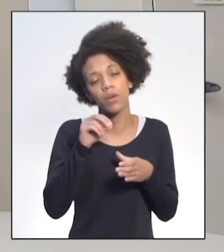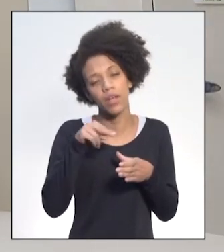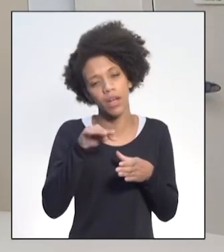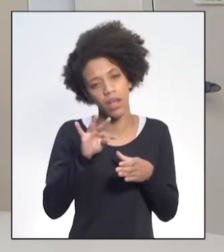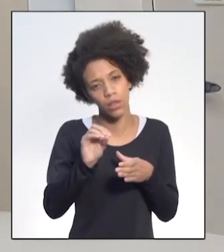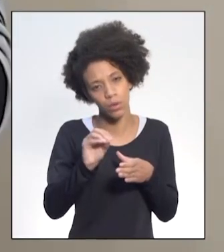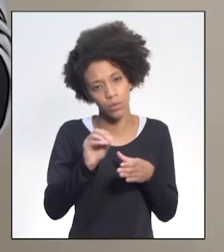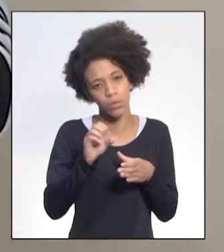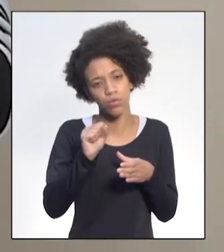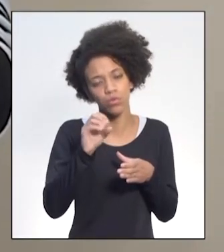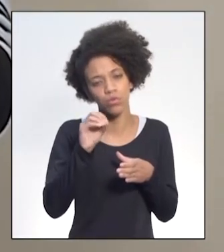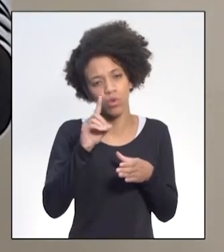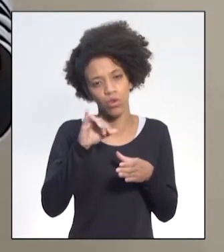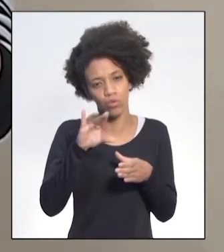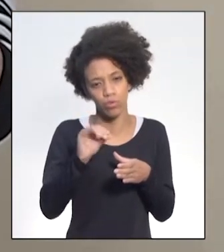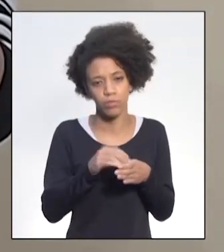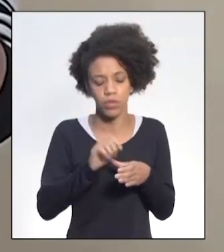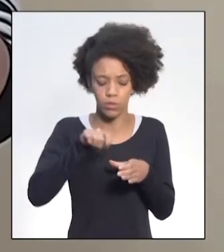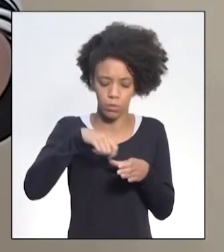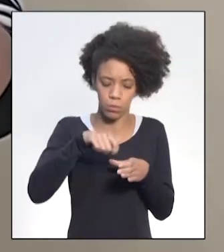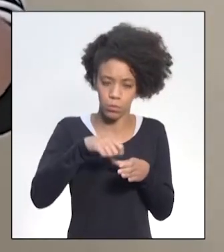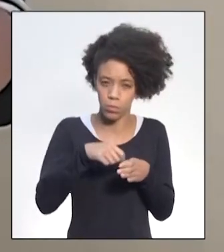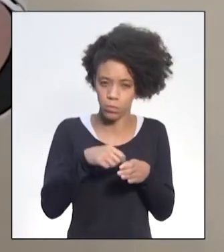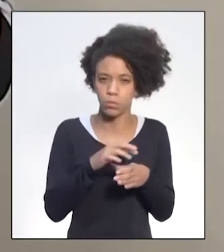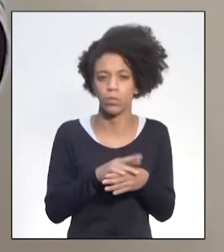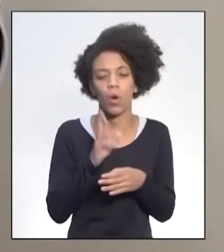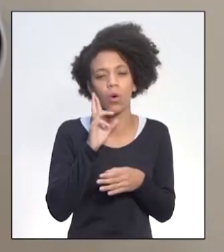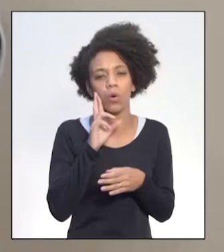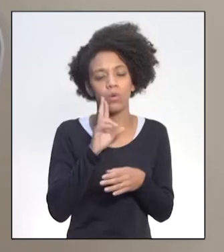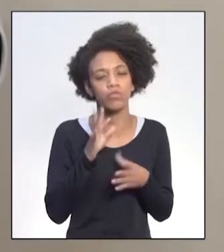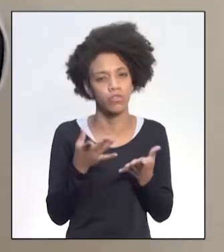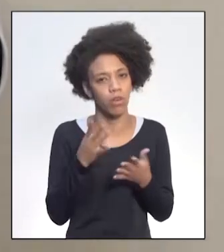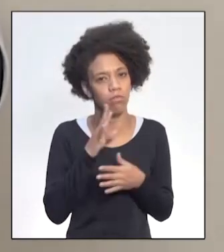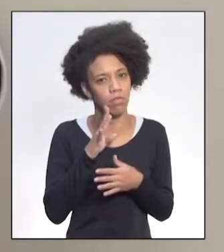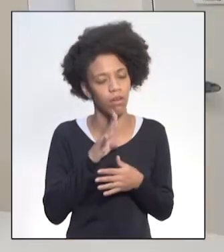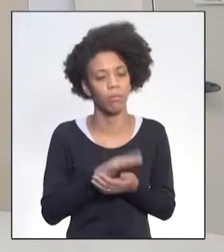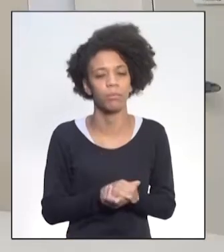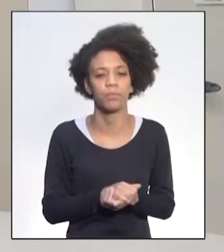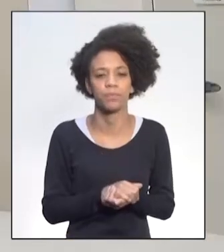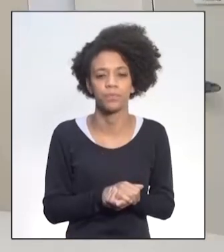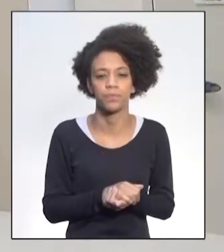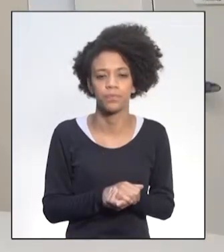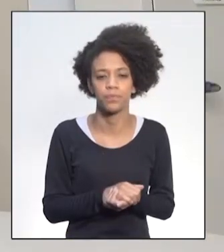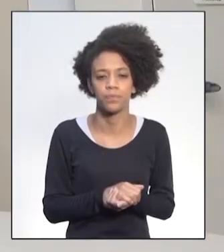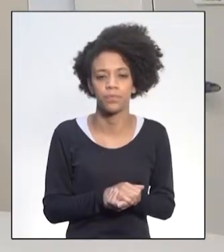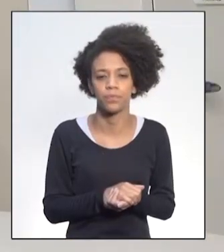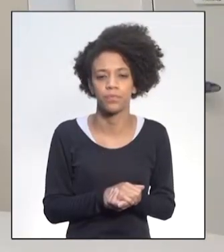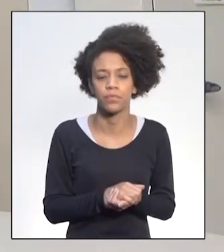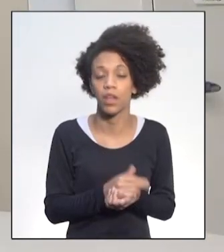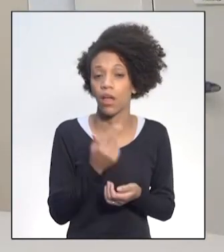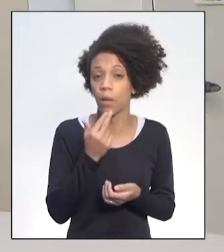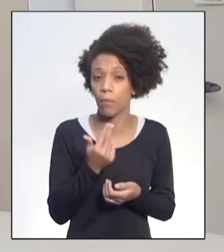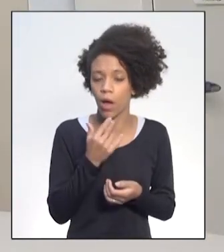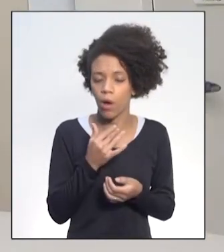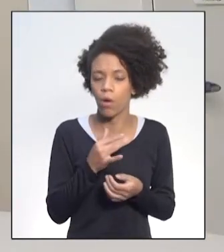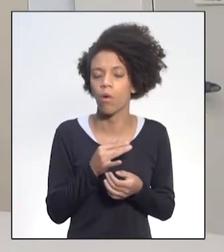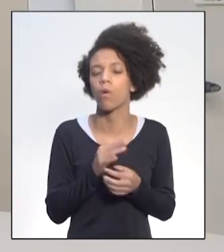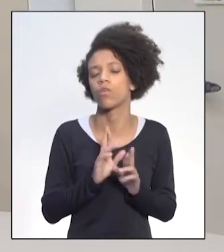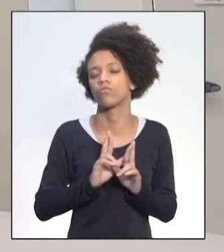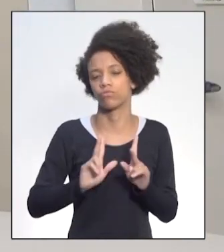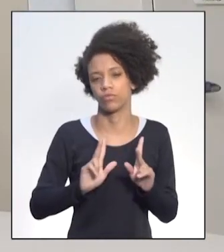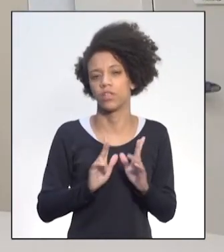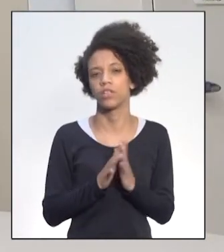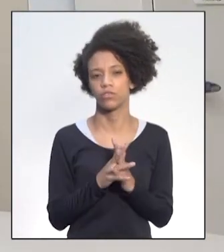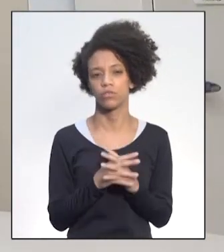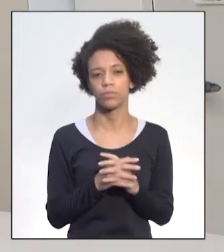fazer o mesmo procedimento. Vou colocar lá o meu suco de repolho roxo. E olha que legal. Então, eu vou com uma cor bem diferente. Deixa